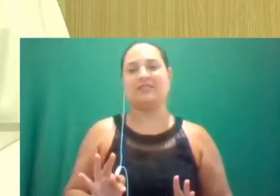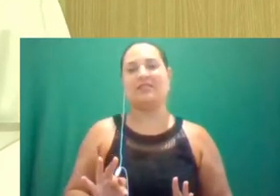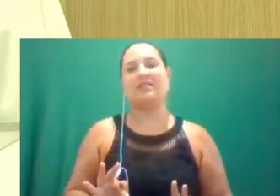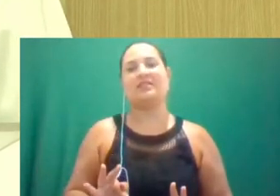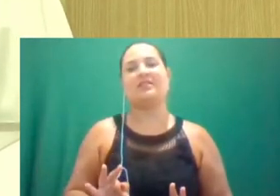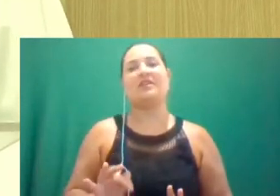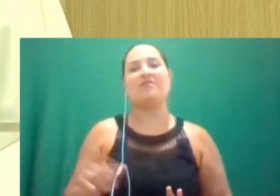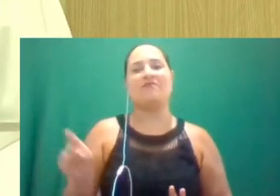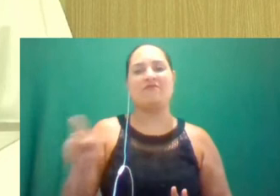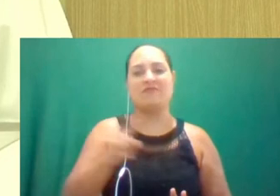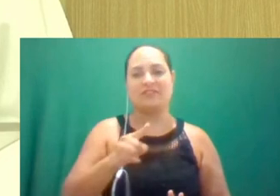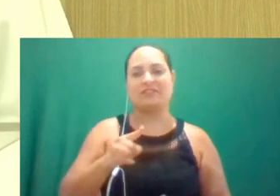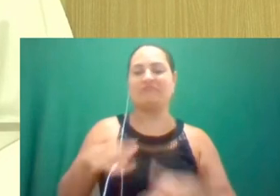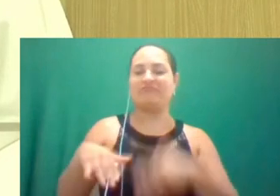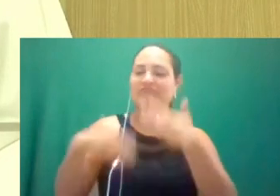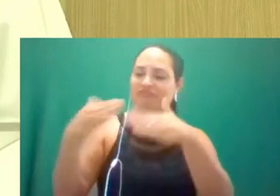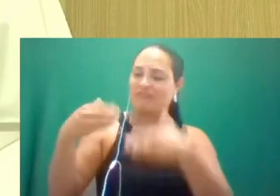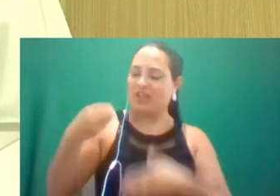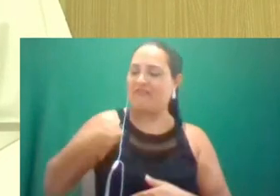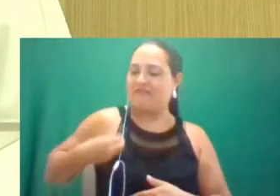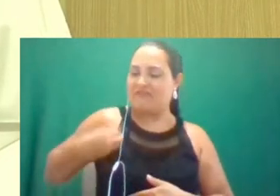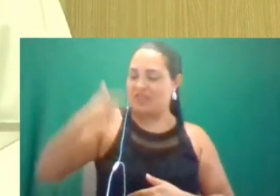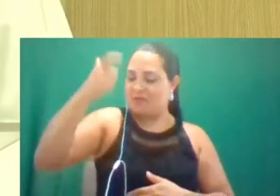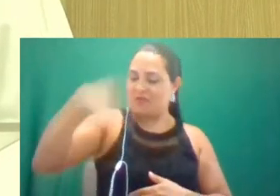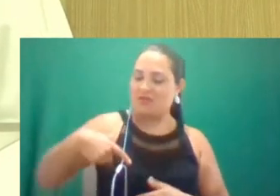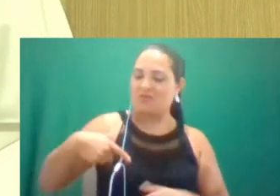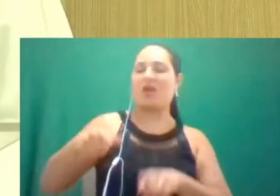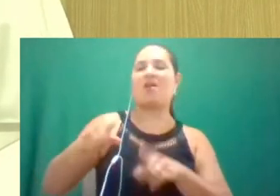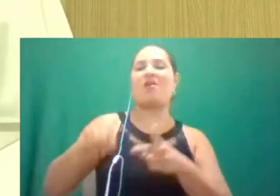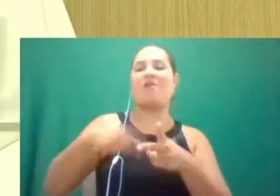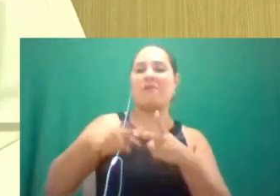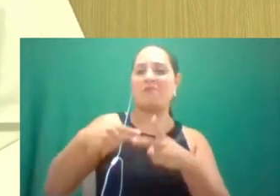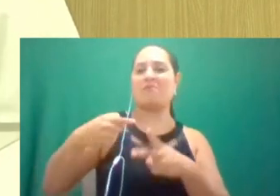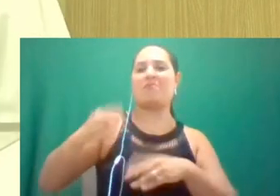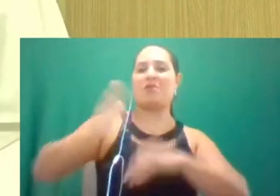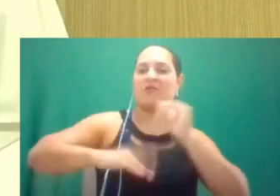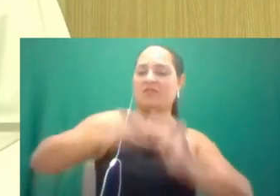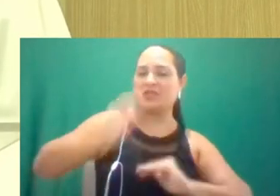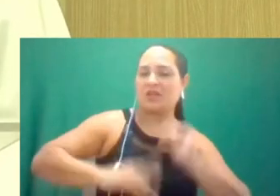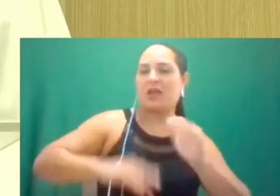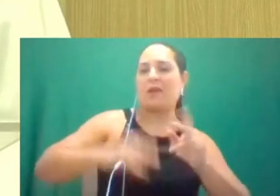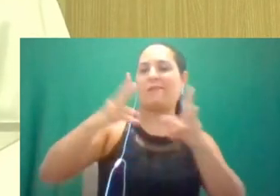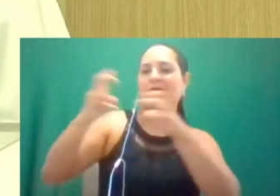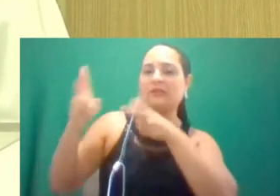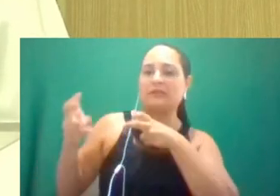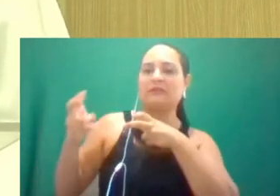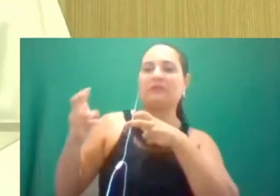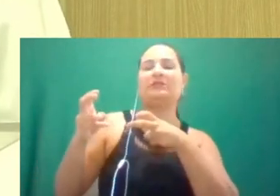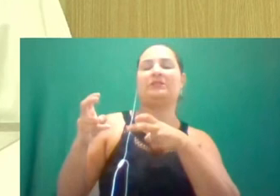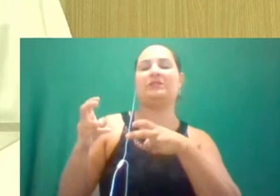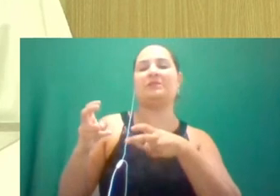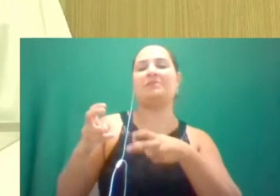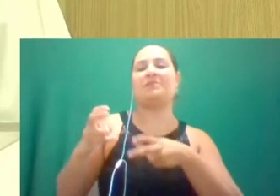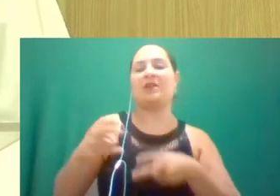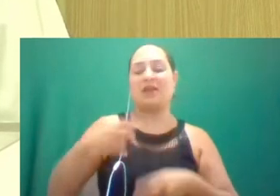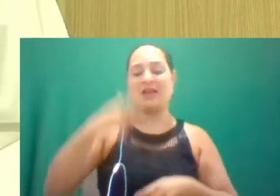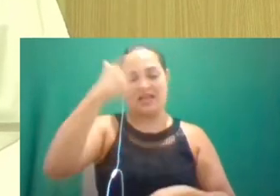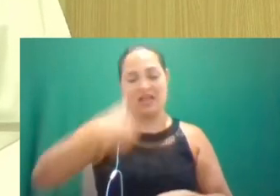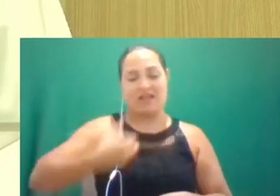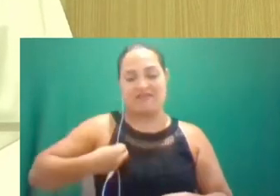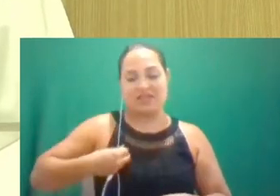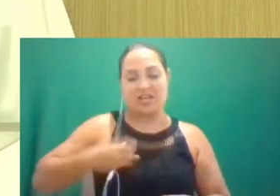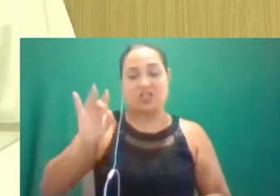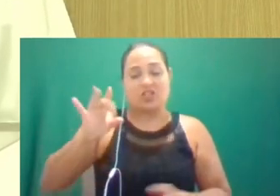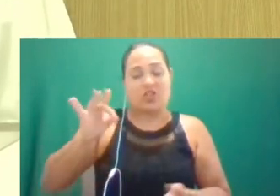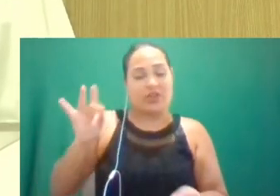ficaria um tempo todo. Mas o maior orgulho que eu tenho de hoje, depois de ter sido estudante, ser professor e